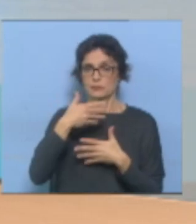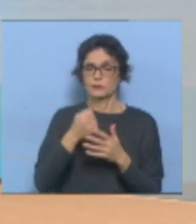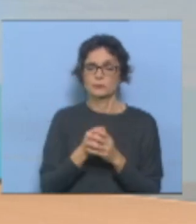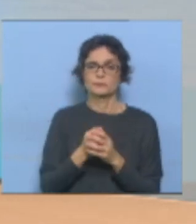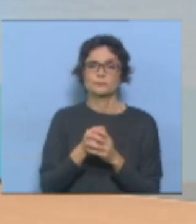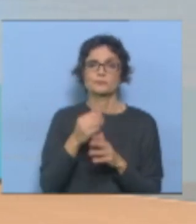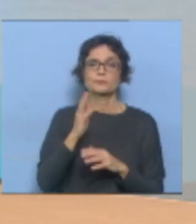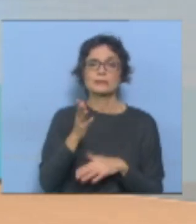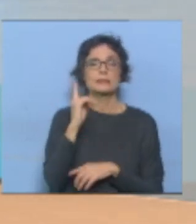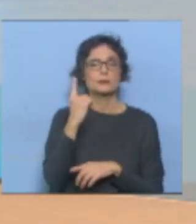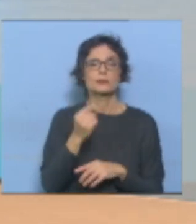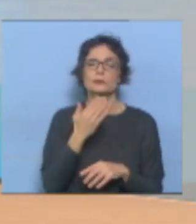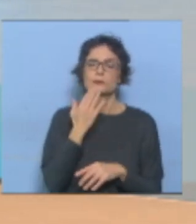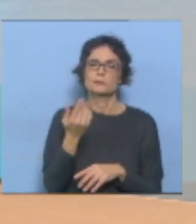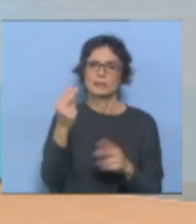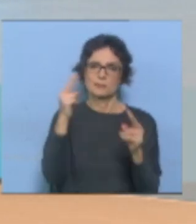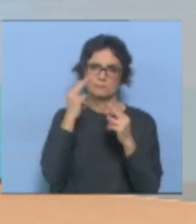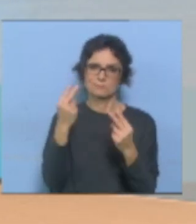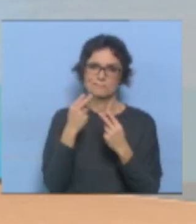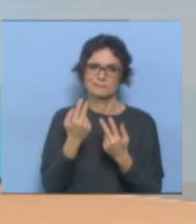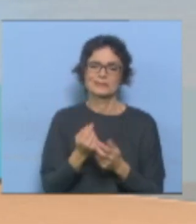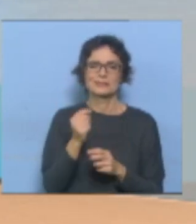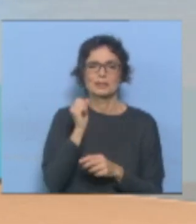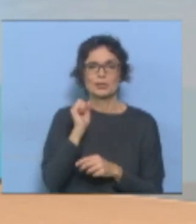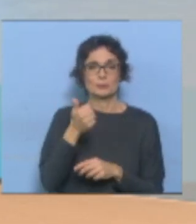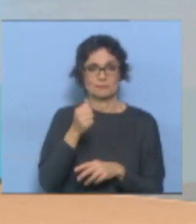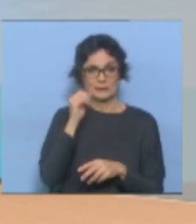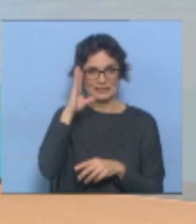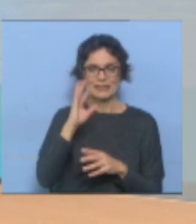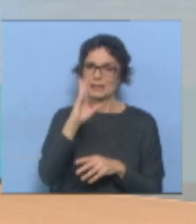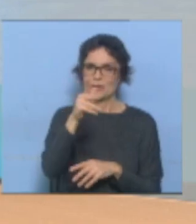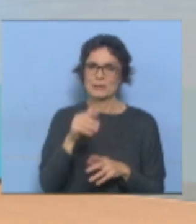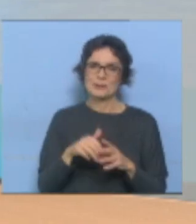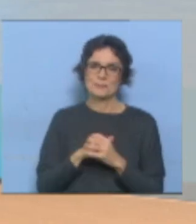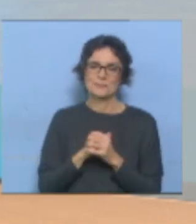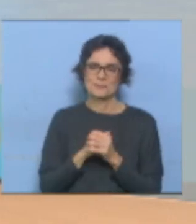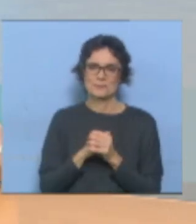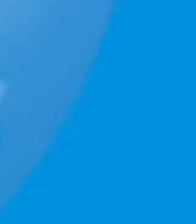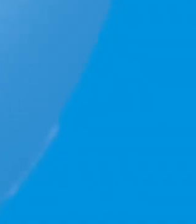agradecemos a sua atenção, tenha uma boa tarde e até amanhã, se Deus quiser.